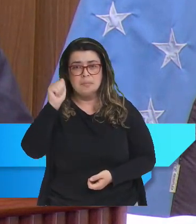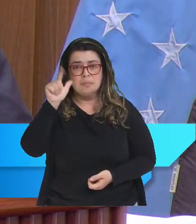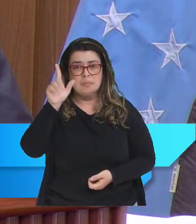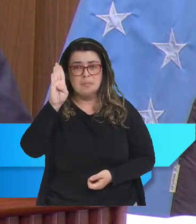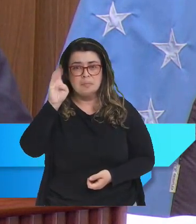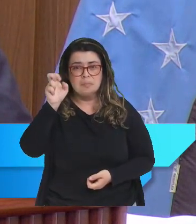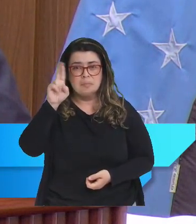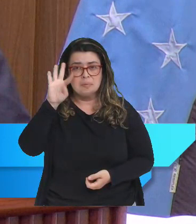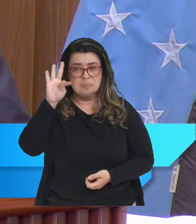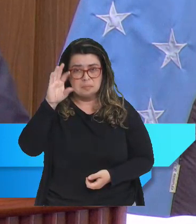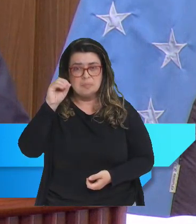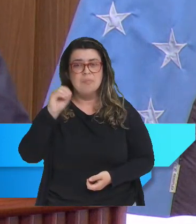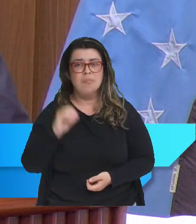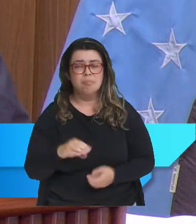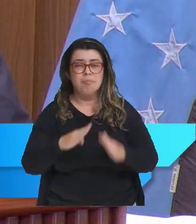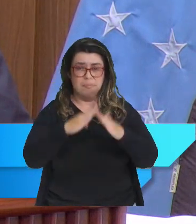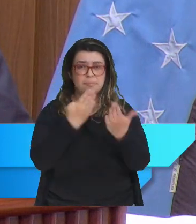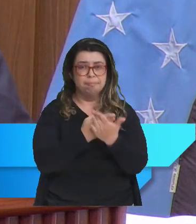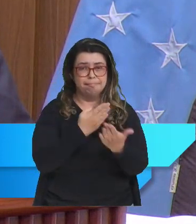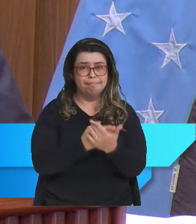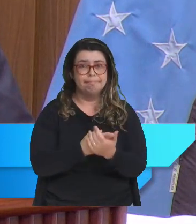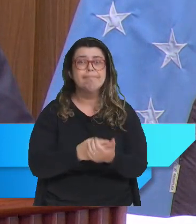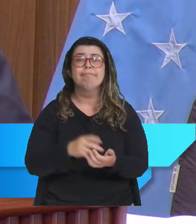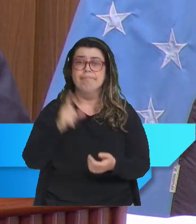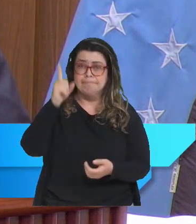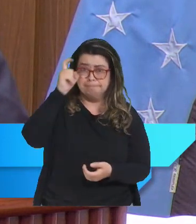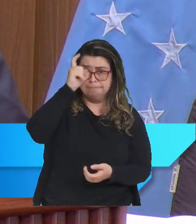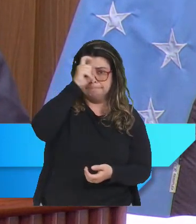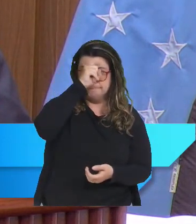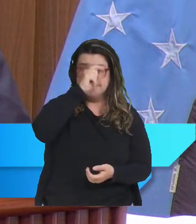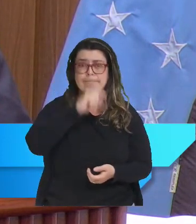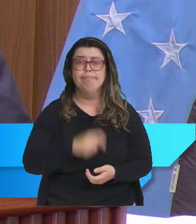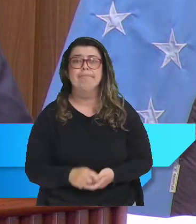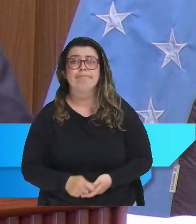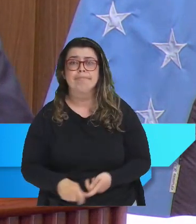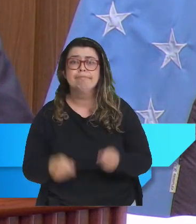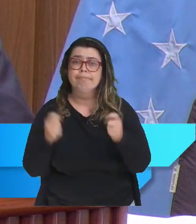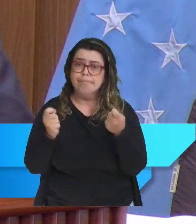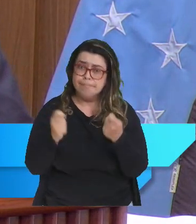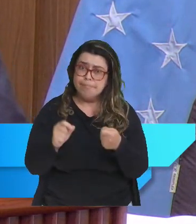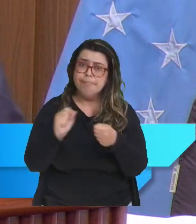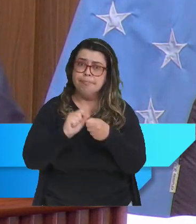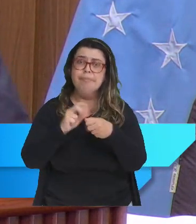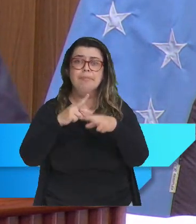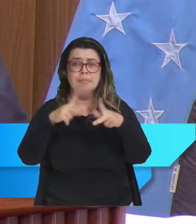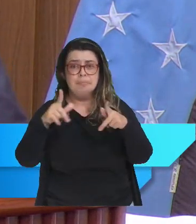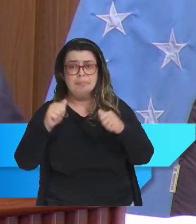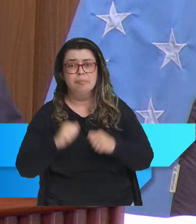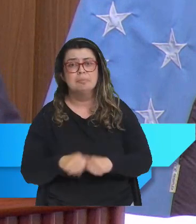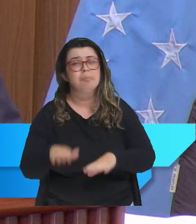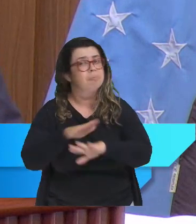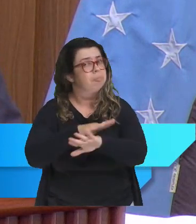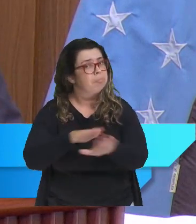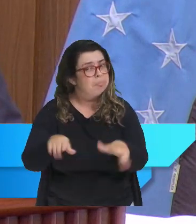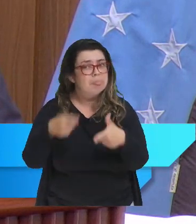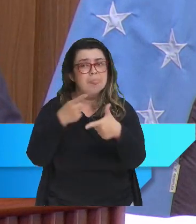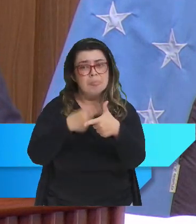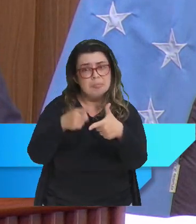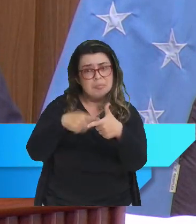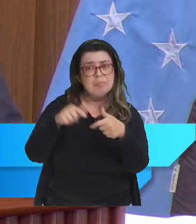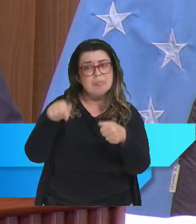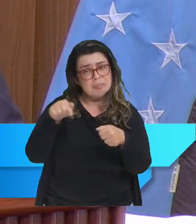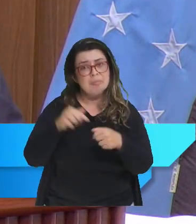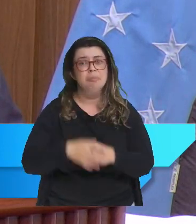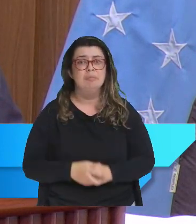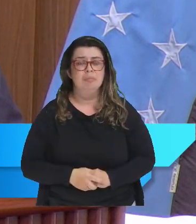a situação é crítica e precisa de uma solução que coloque um fim definitivo àquela